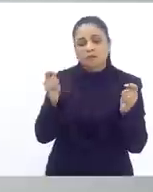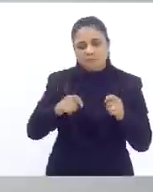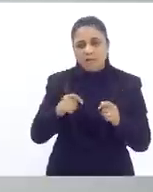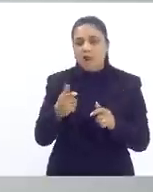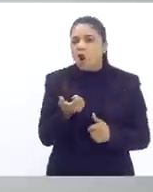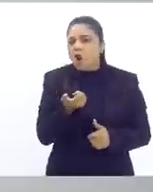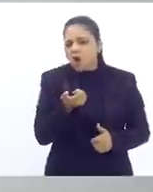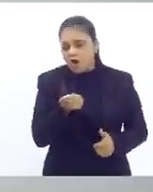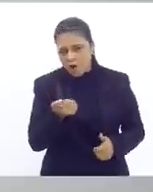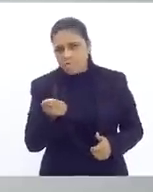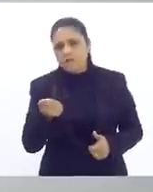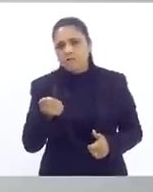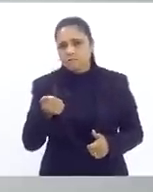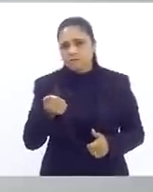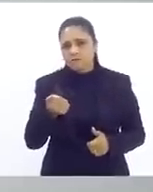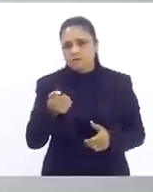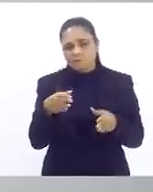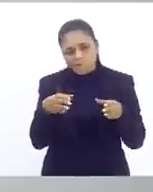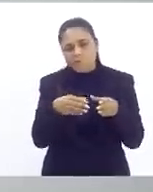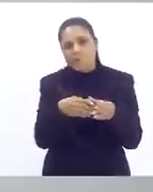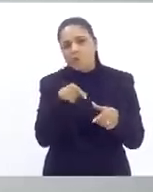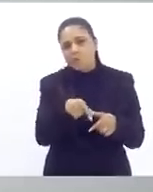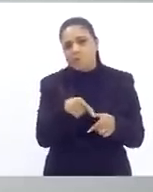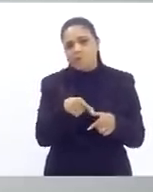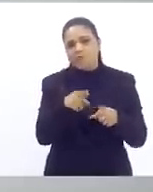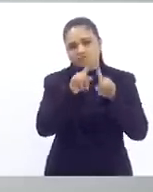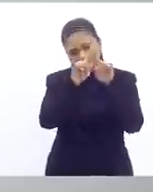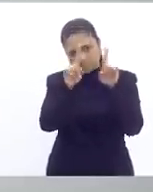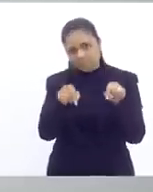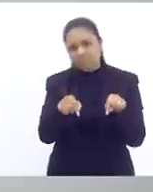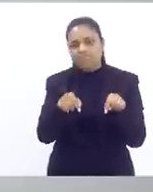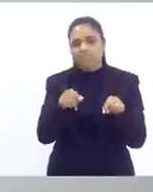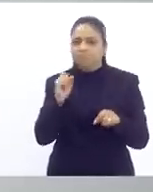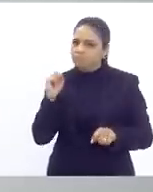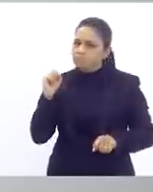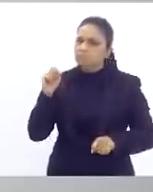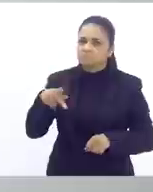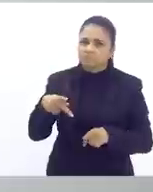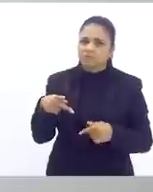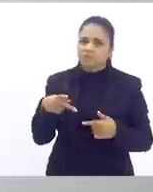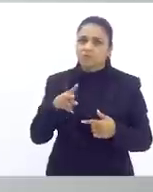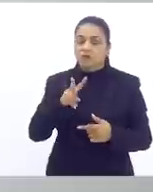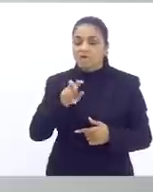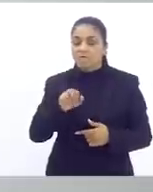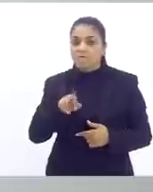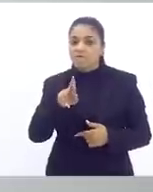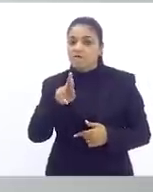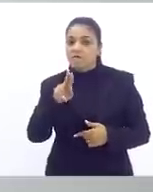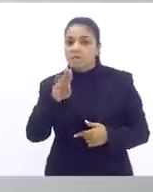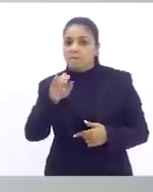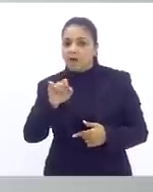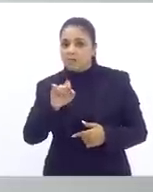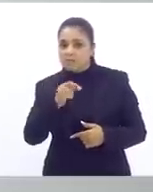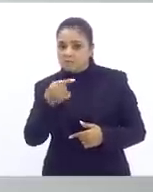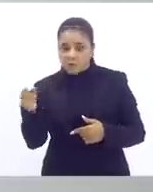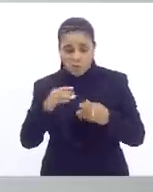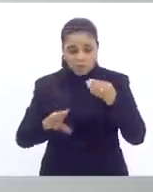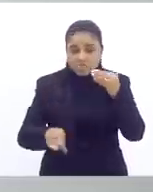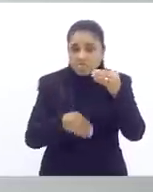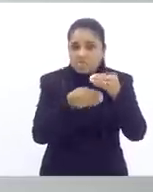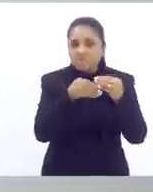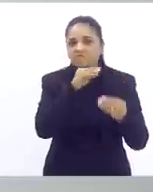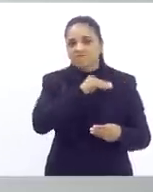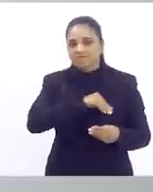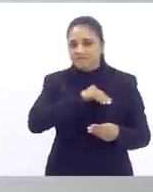covardia muito grande com uma parte desses servidores que levam a questão da averbação né como uma questão importante então é